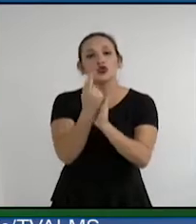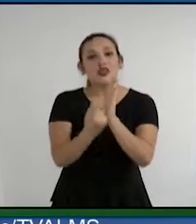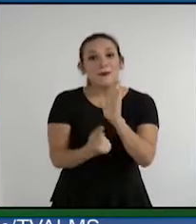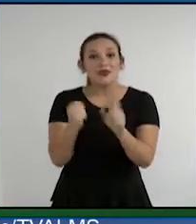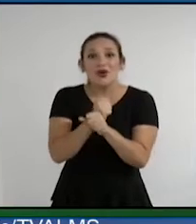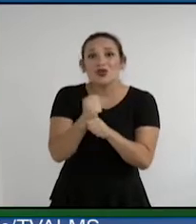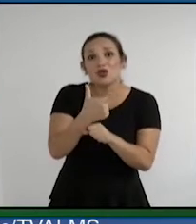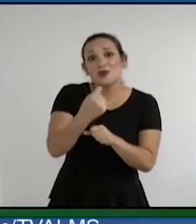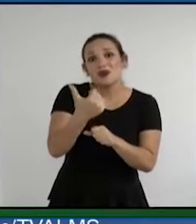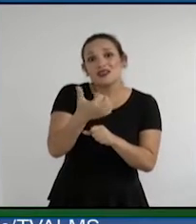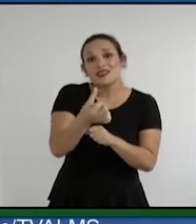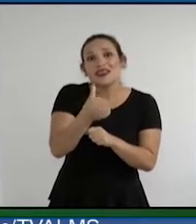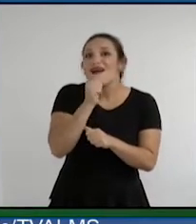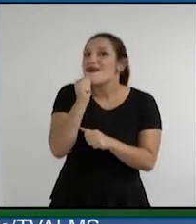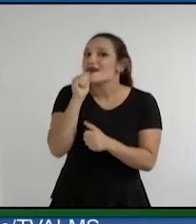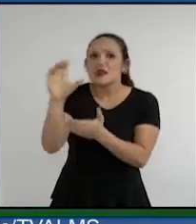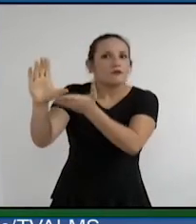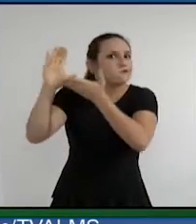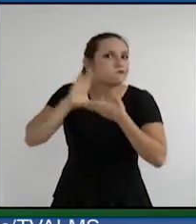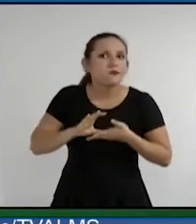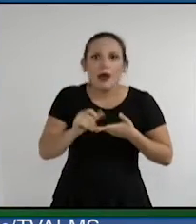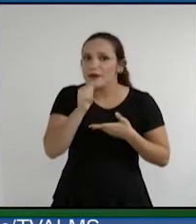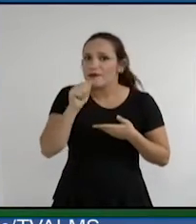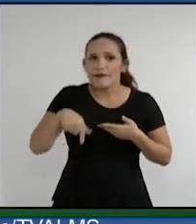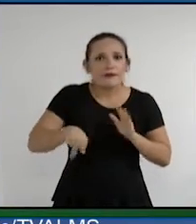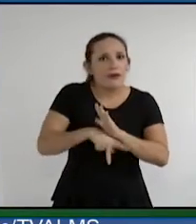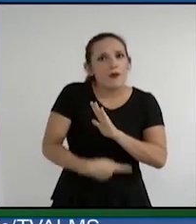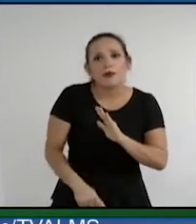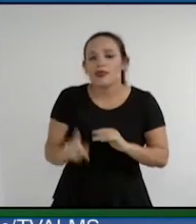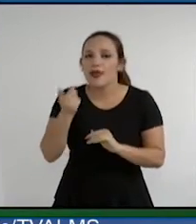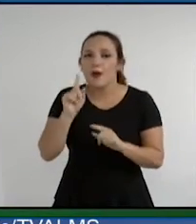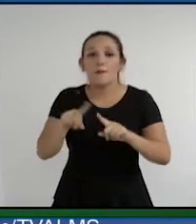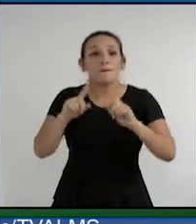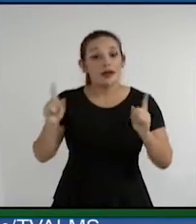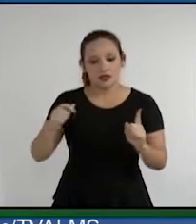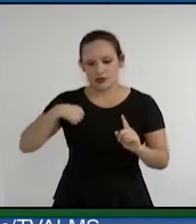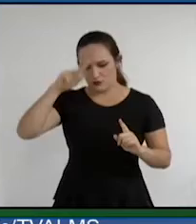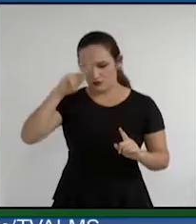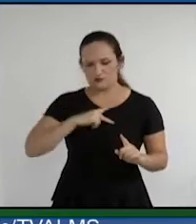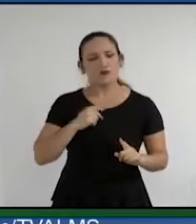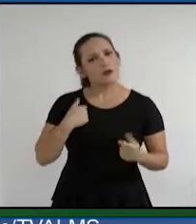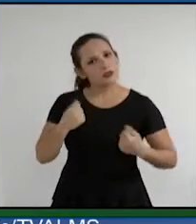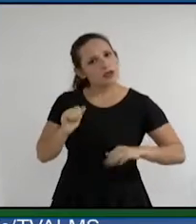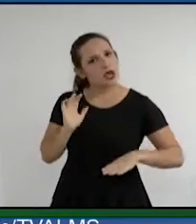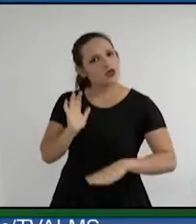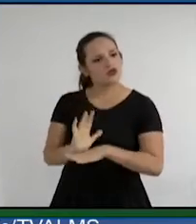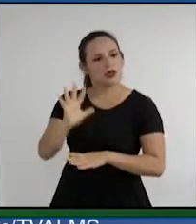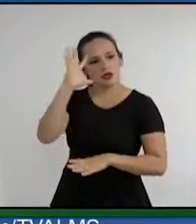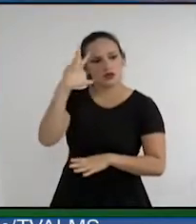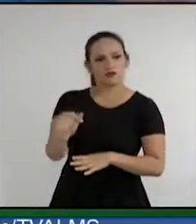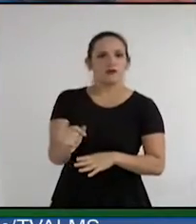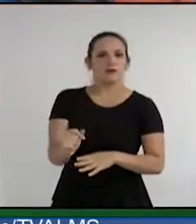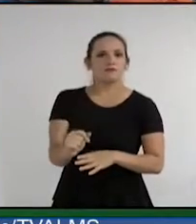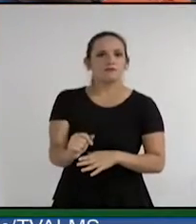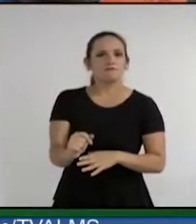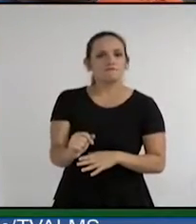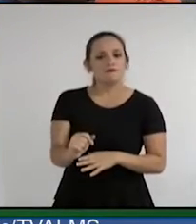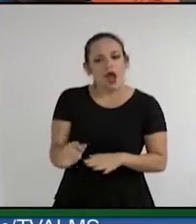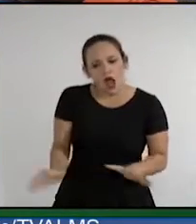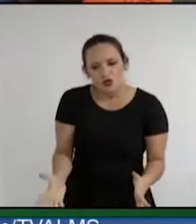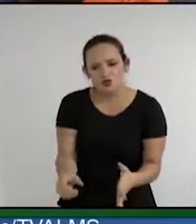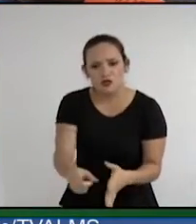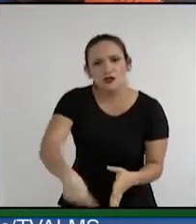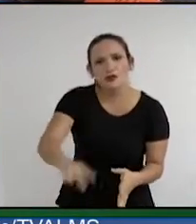conta disso. Mas por nós aqui, nós temos que dar uma saída honrosa para eles, funcionários que